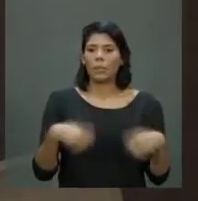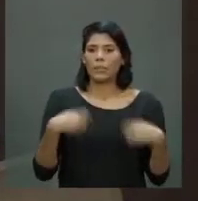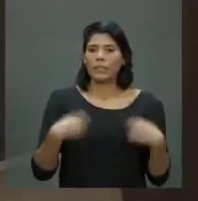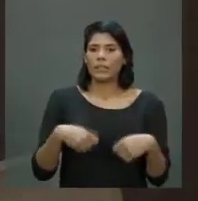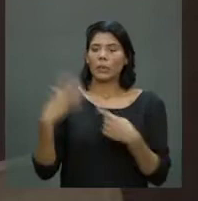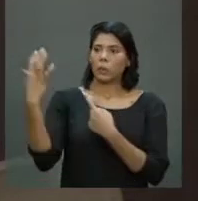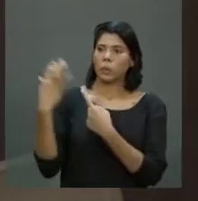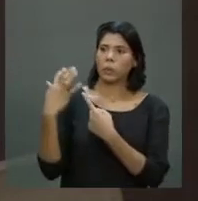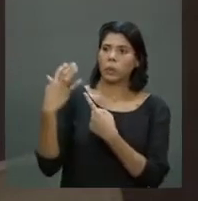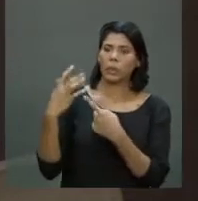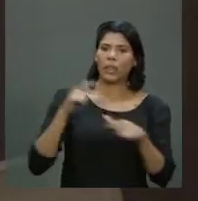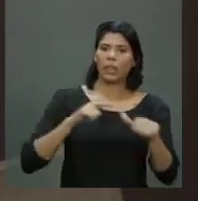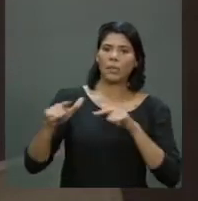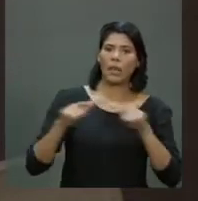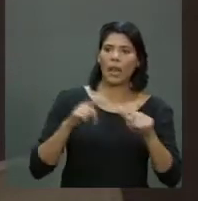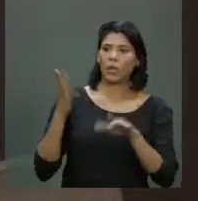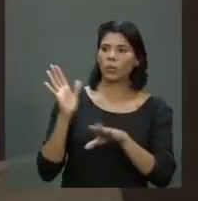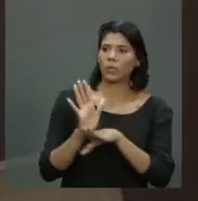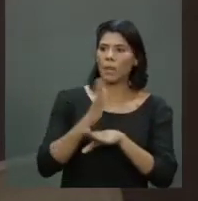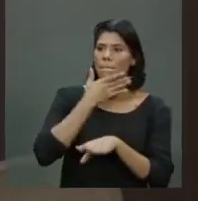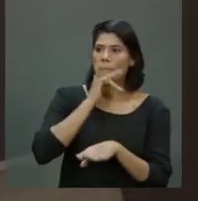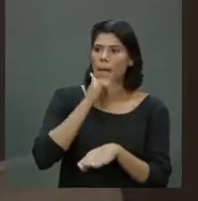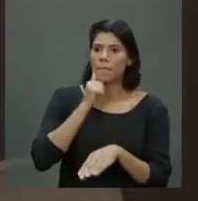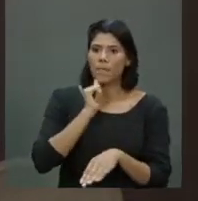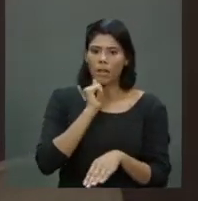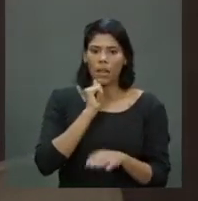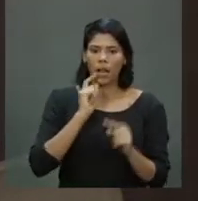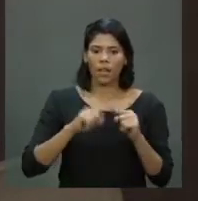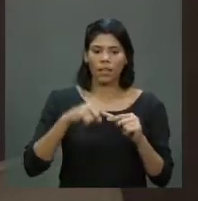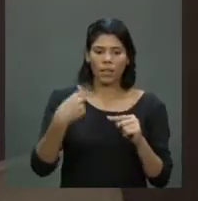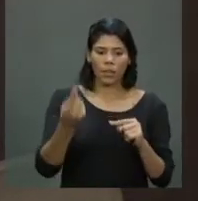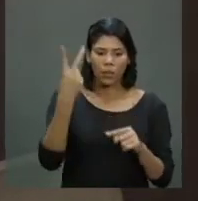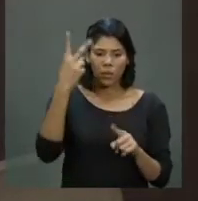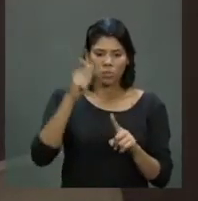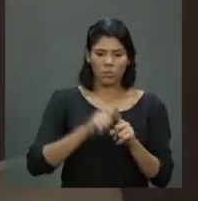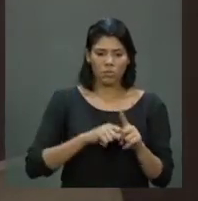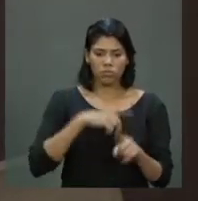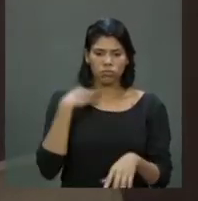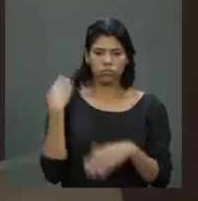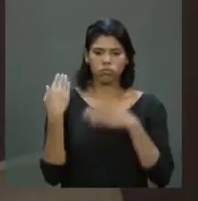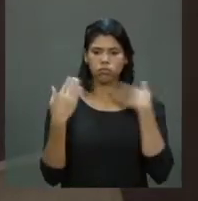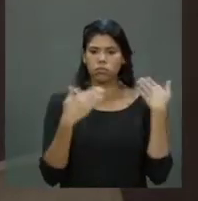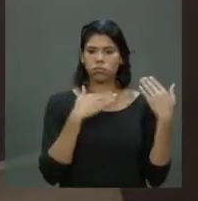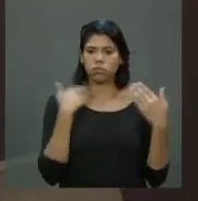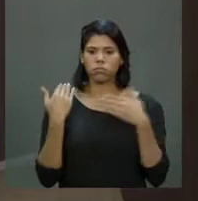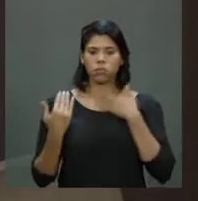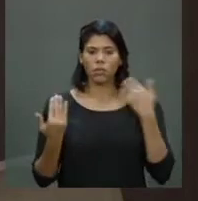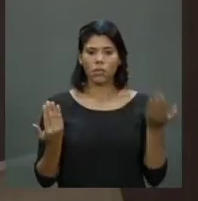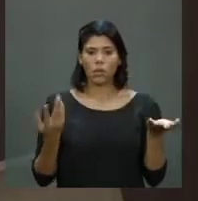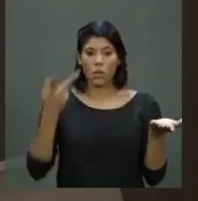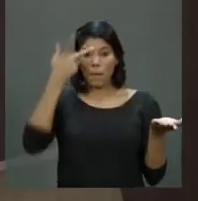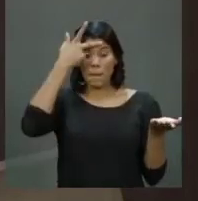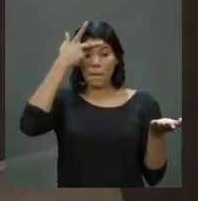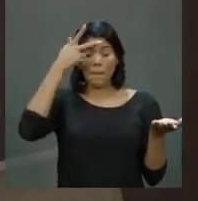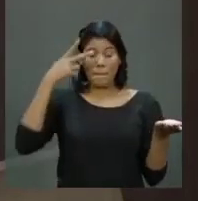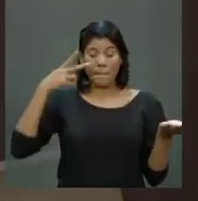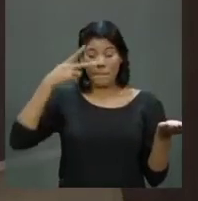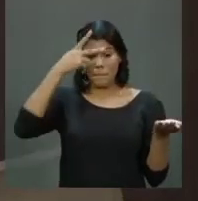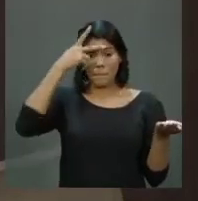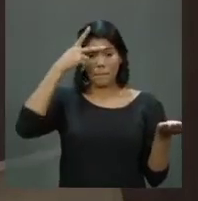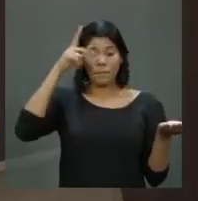infantil, ele é desumano, injusto e mata. O presidente da República desconhece que há fome no